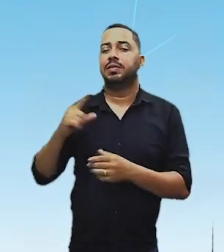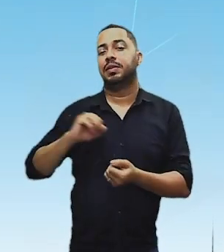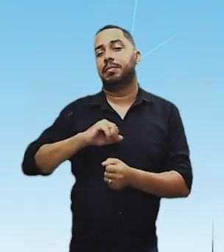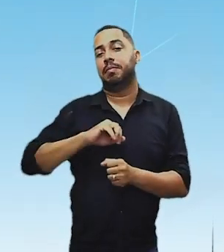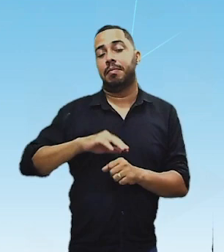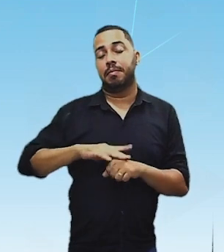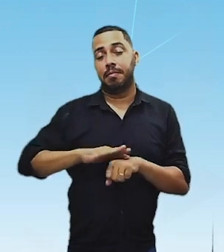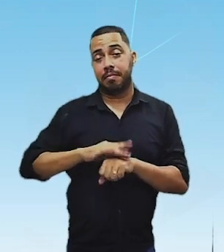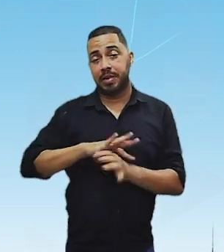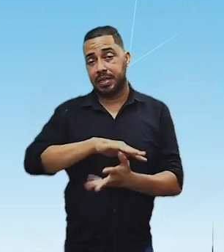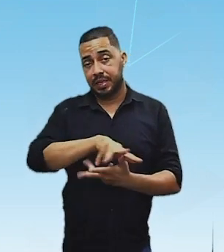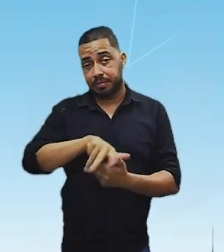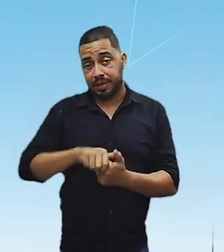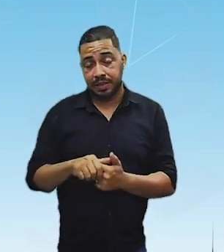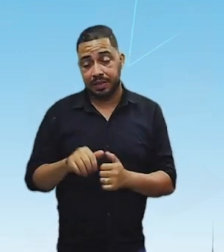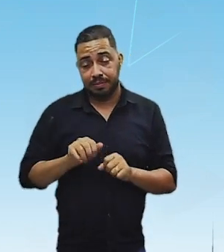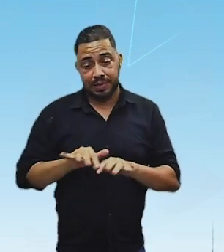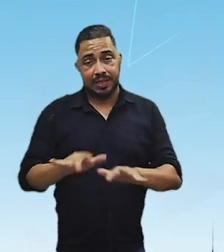pandemia,